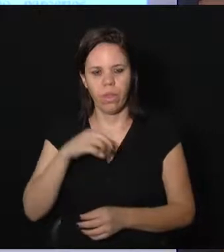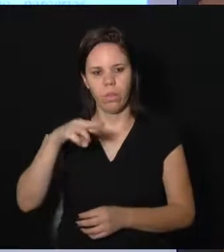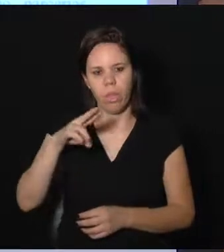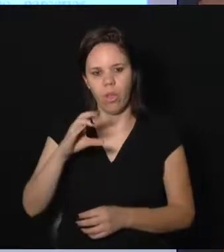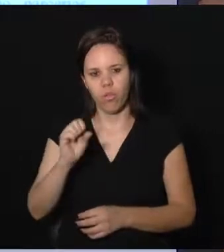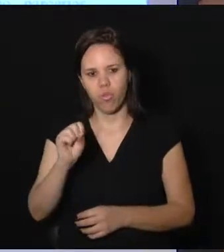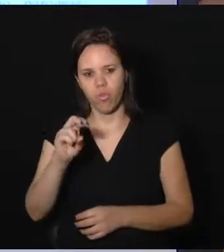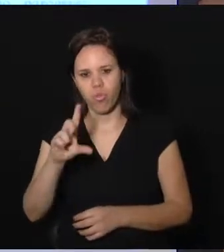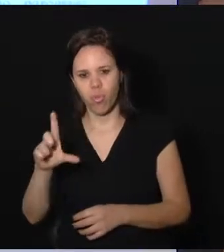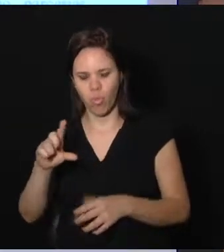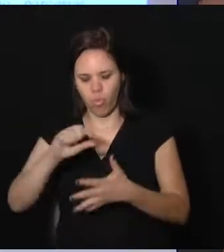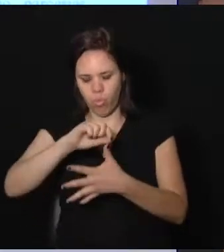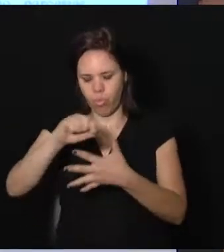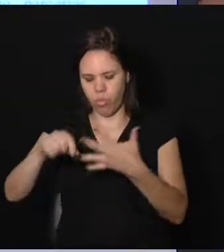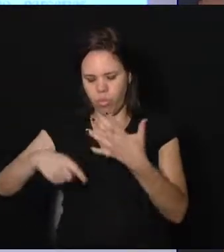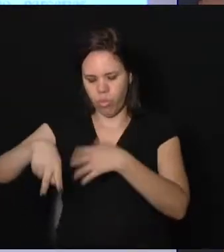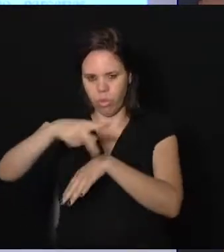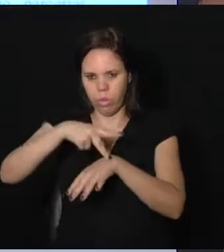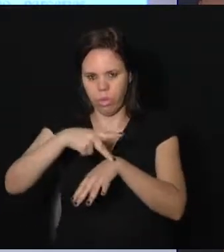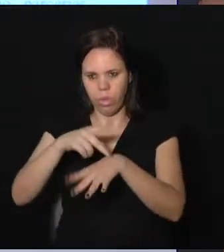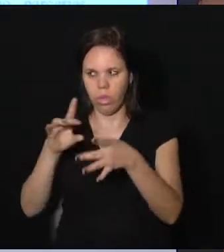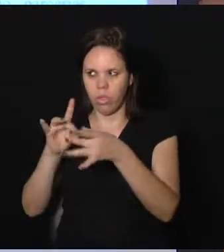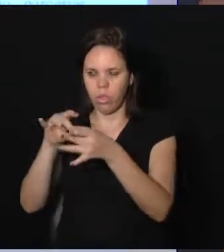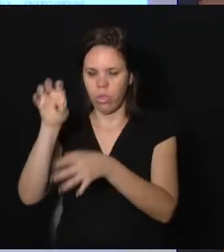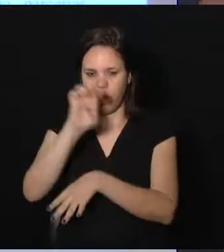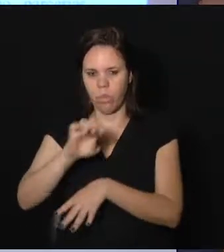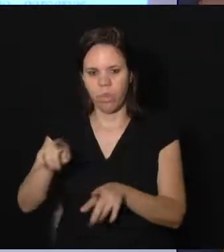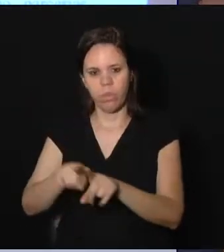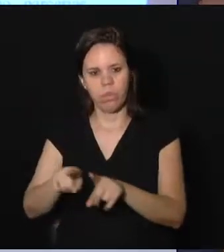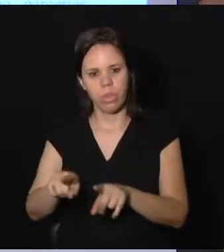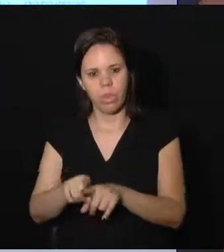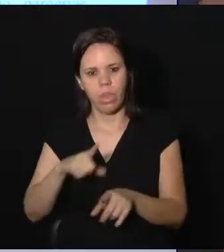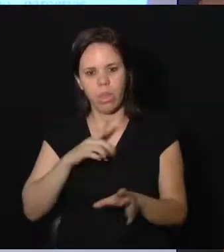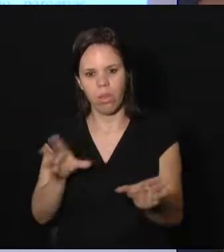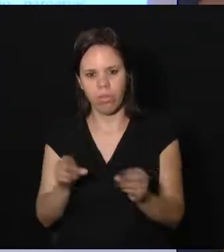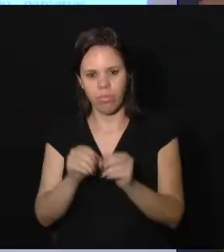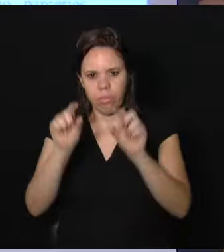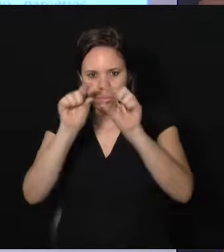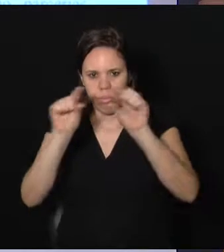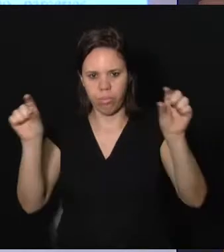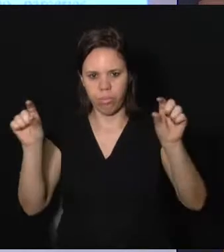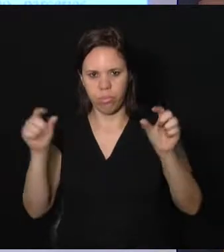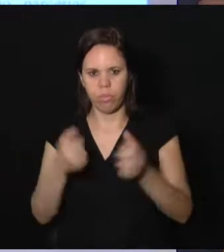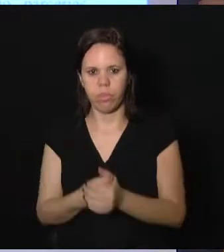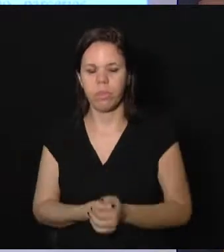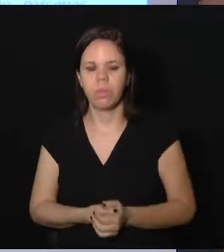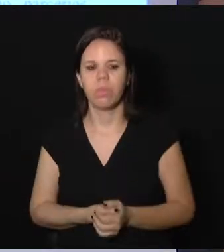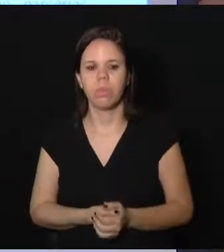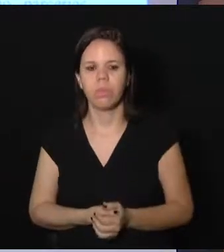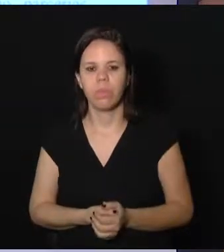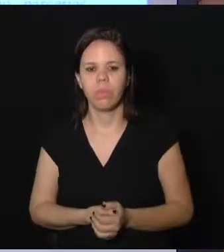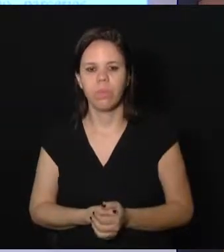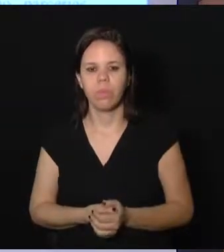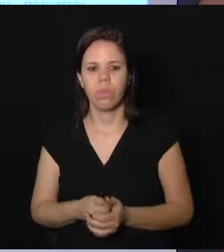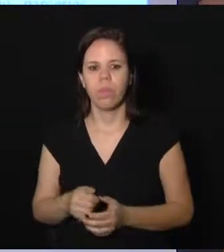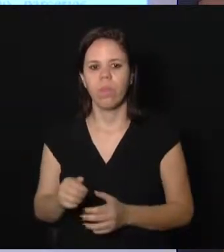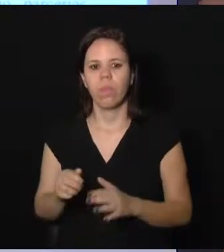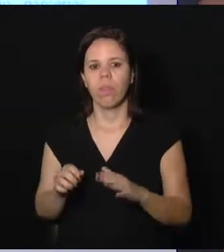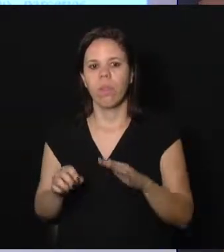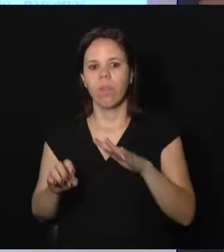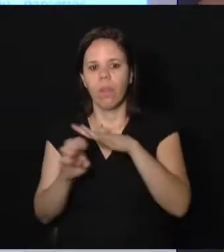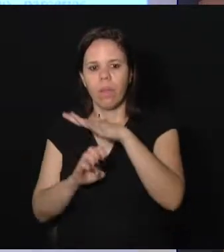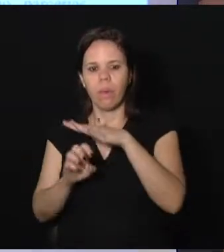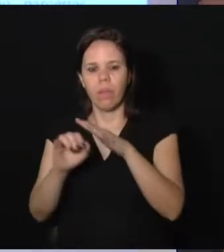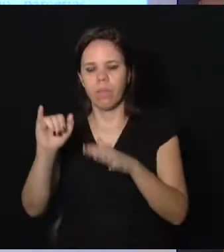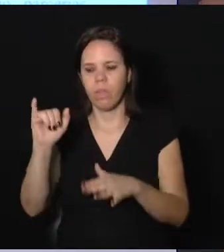Europeia, eu trago aqui um trecho do próprio resumo estabelecido pelo Itamaraty, né,